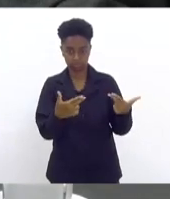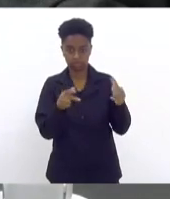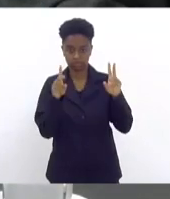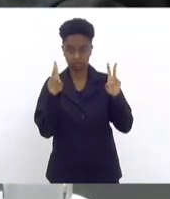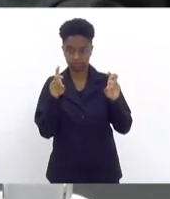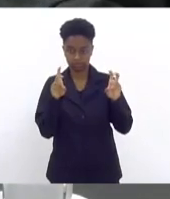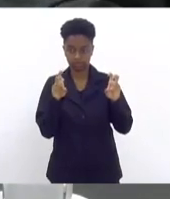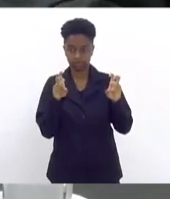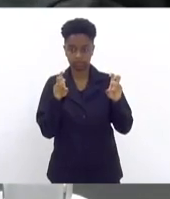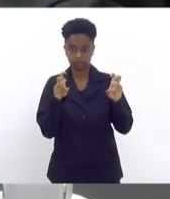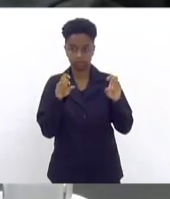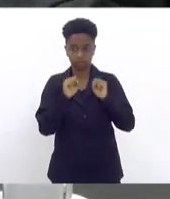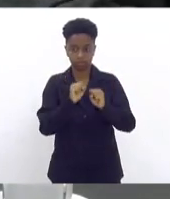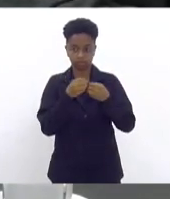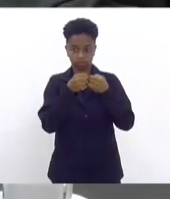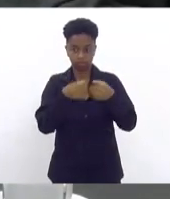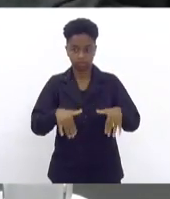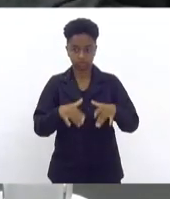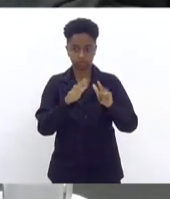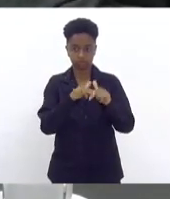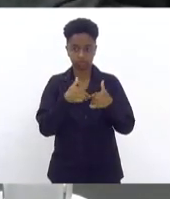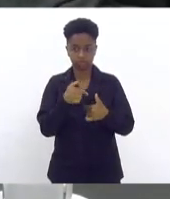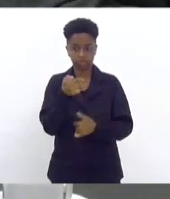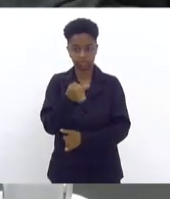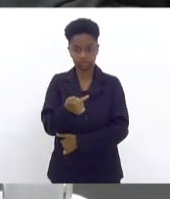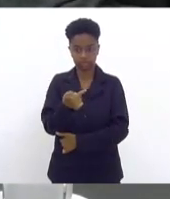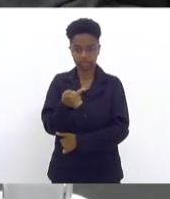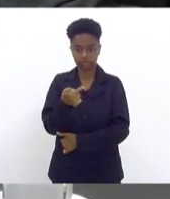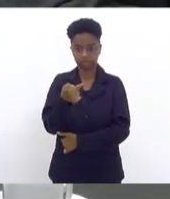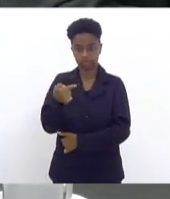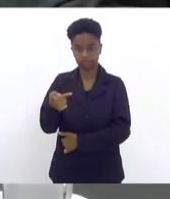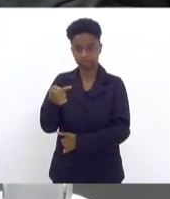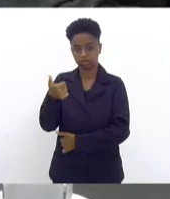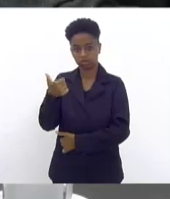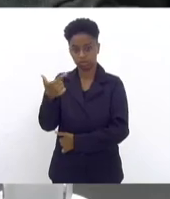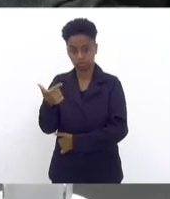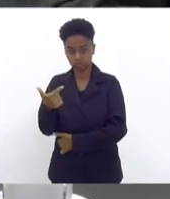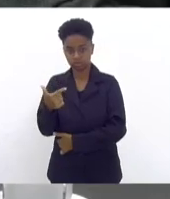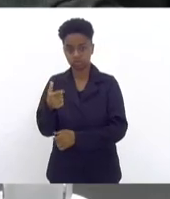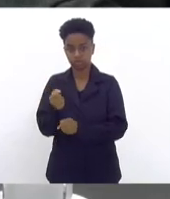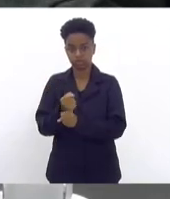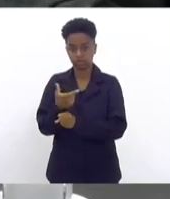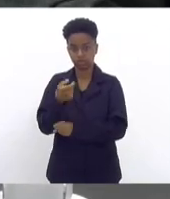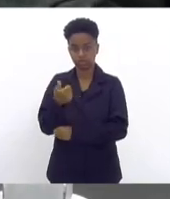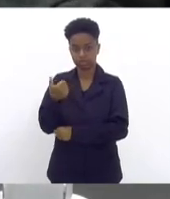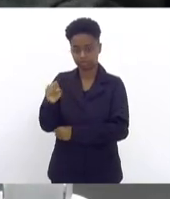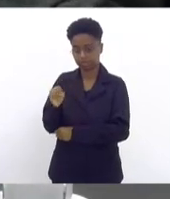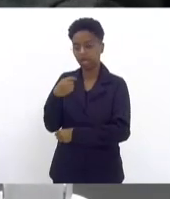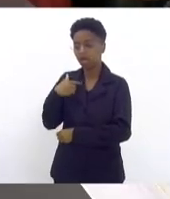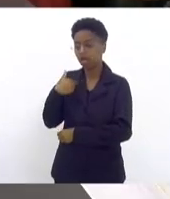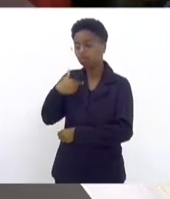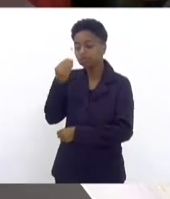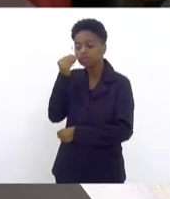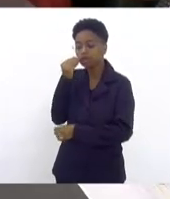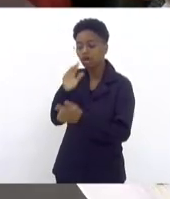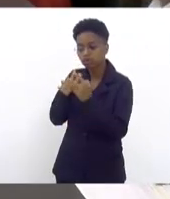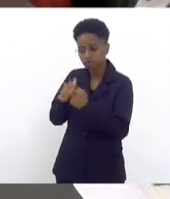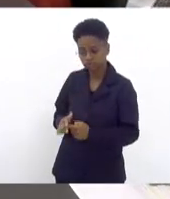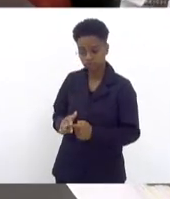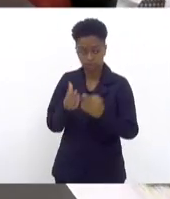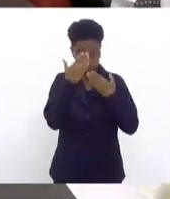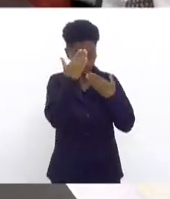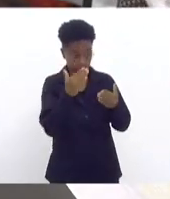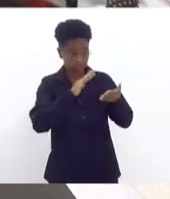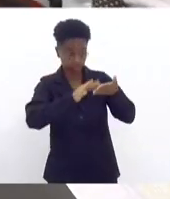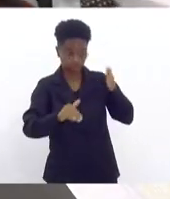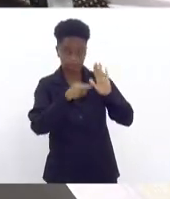eventual prejudicabilidade. Sim. Em razão da 7.712 de 2017. Vou tentar consertar, vou retirar para... Obrigado, está retirado